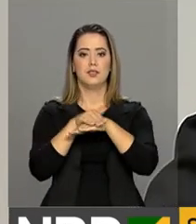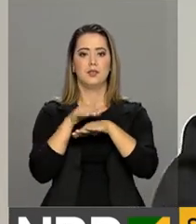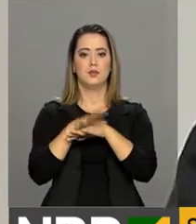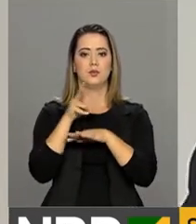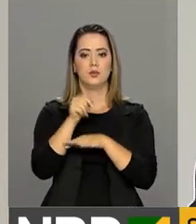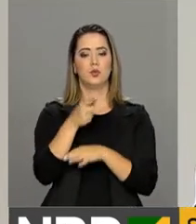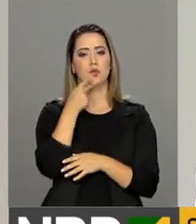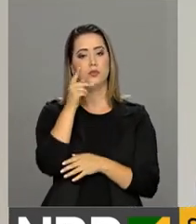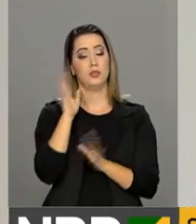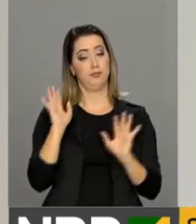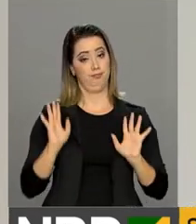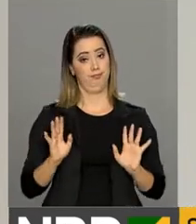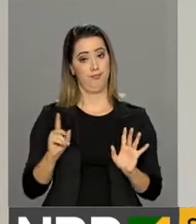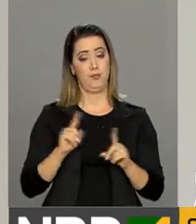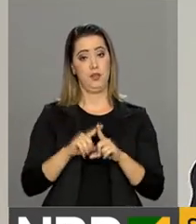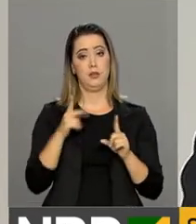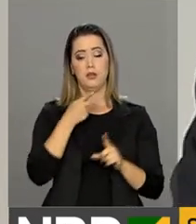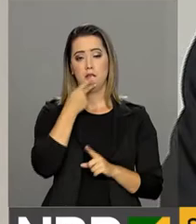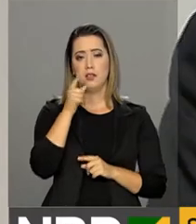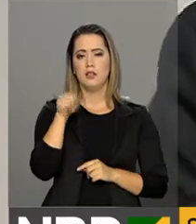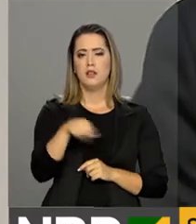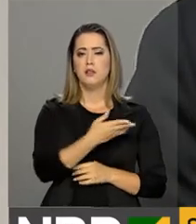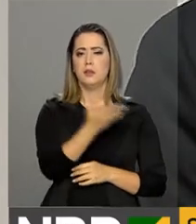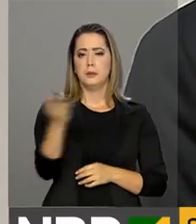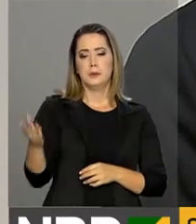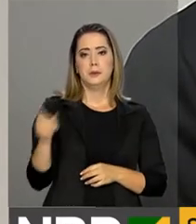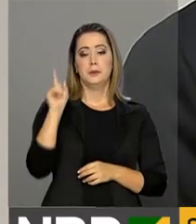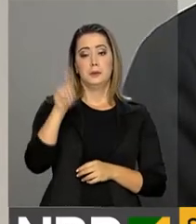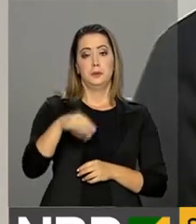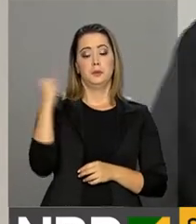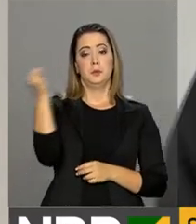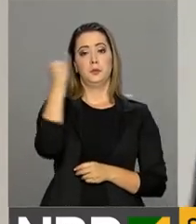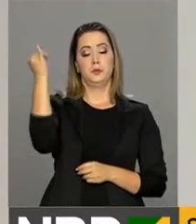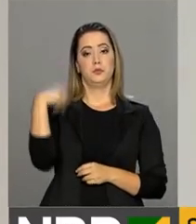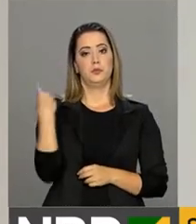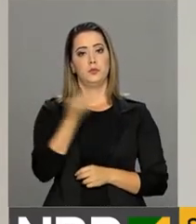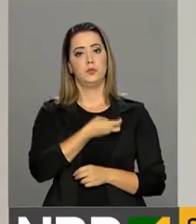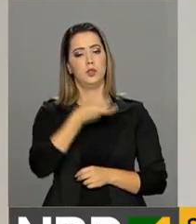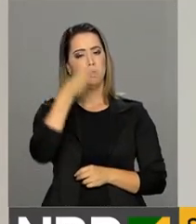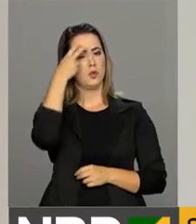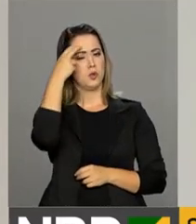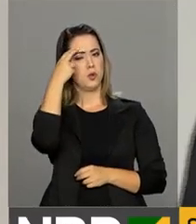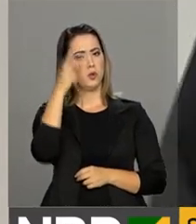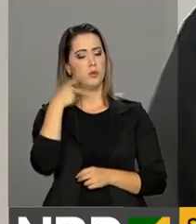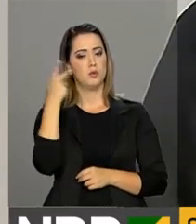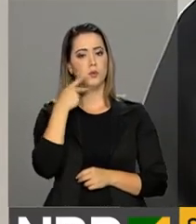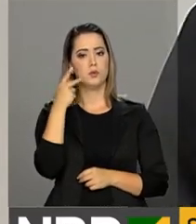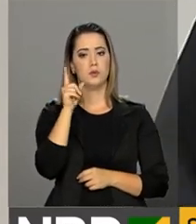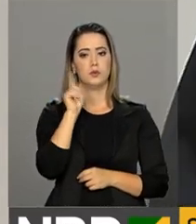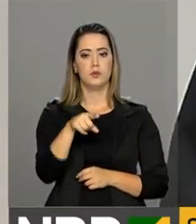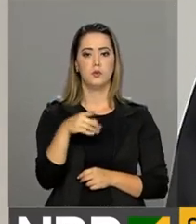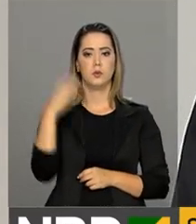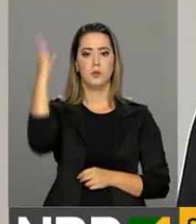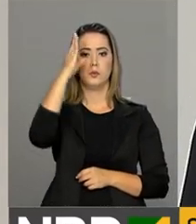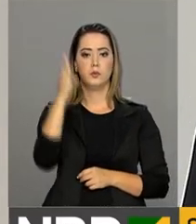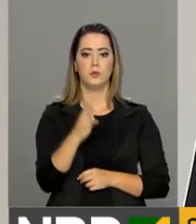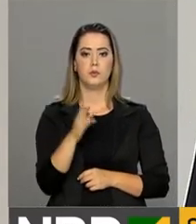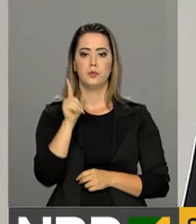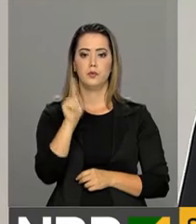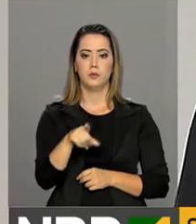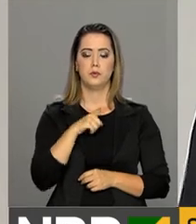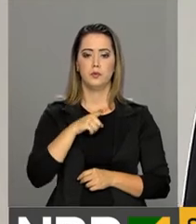mais o importante é a nossa cultura política o brasil